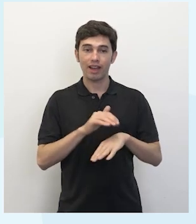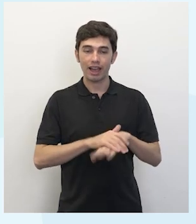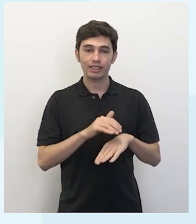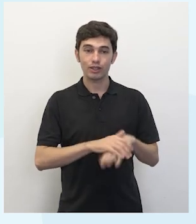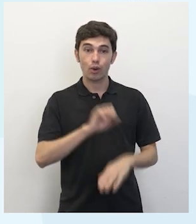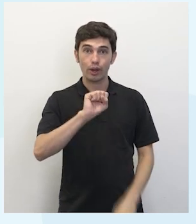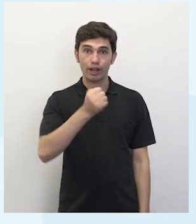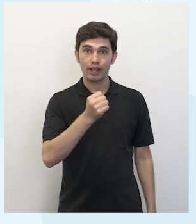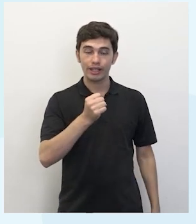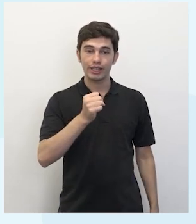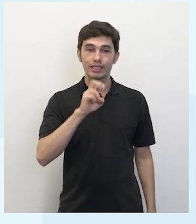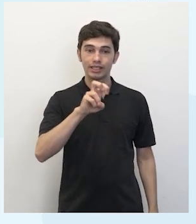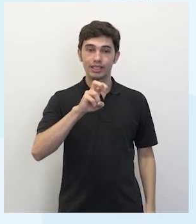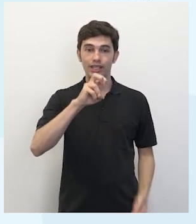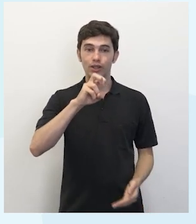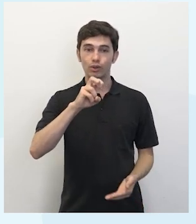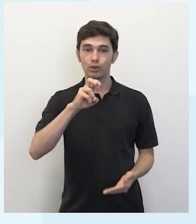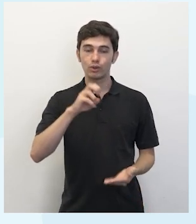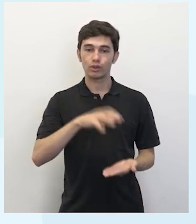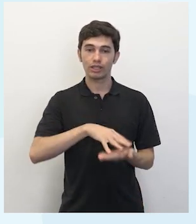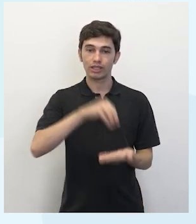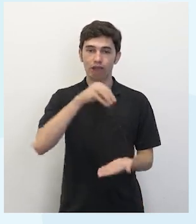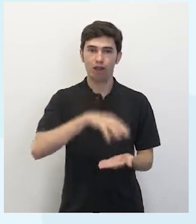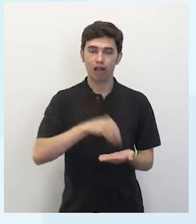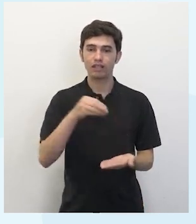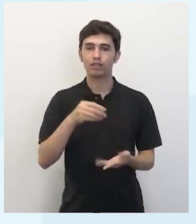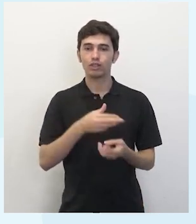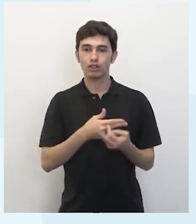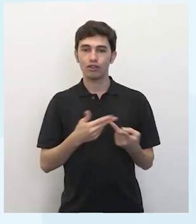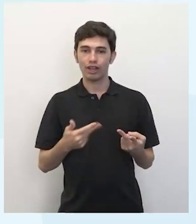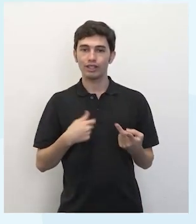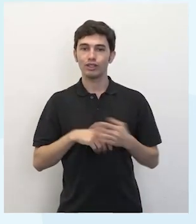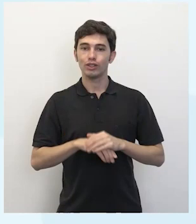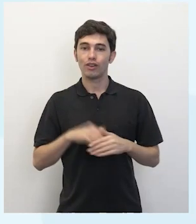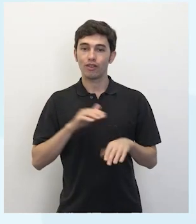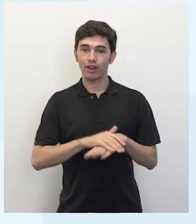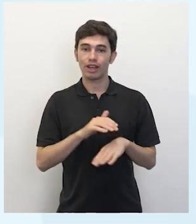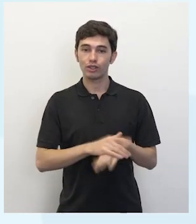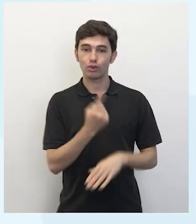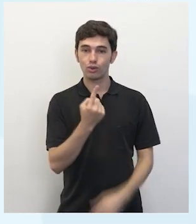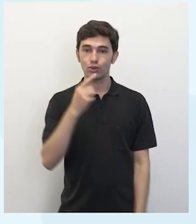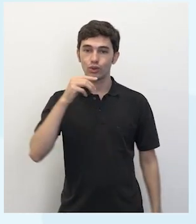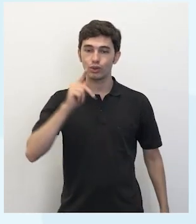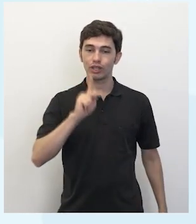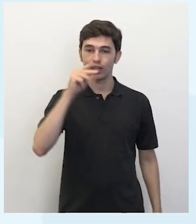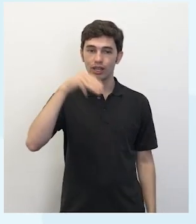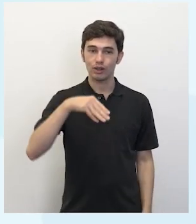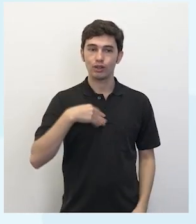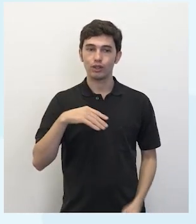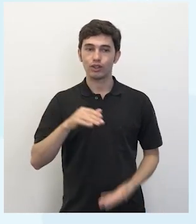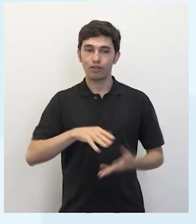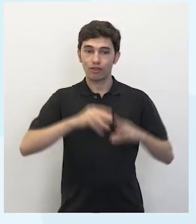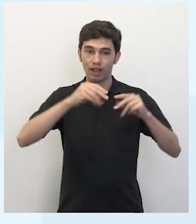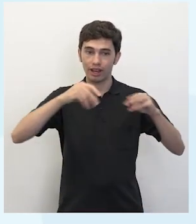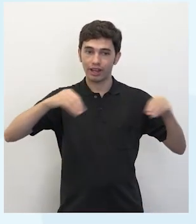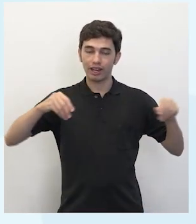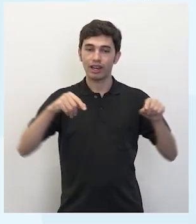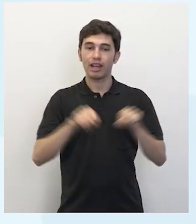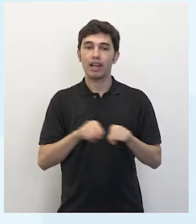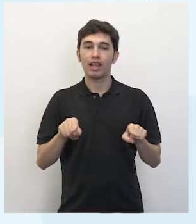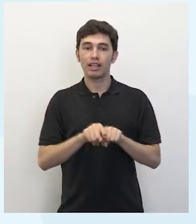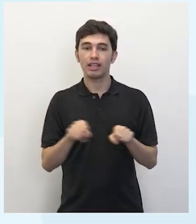preencha a tabela a seguir com a produção desse estabelecimento conforme os exemplos das primeiras linhas. Então, o que a gente tem aqui, tá? É só para a